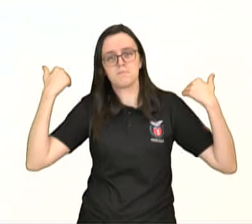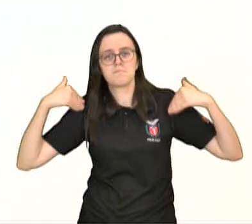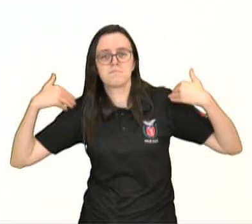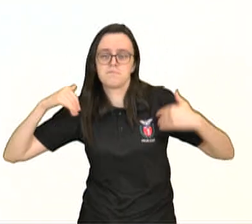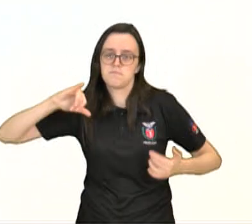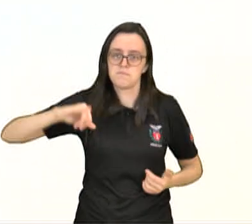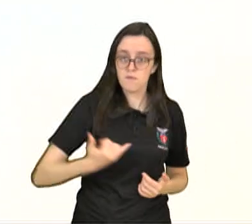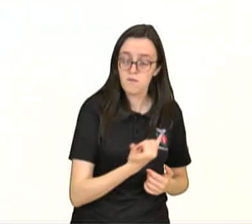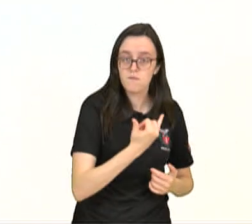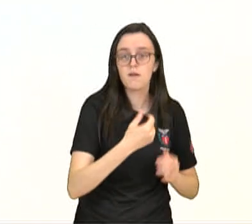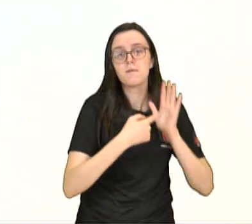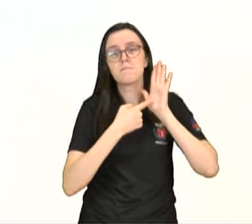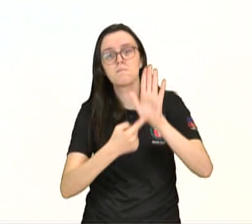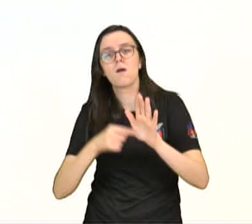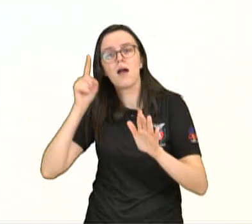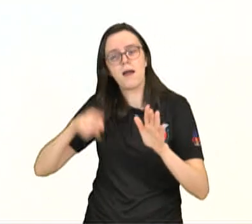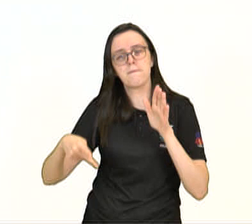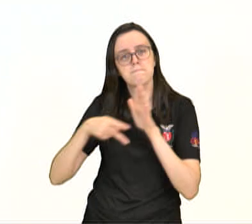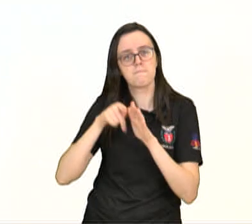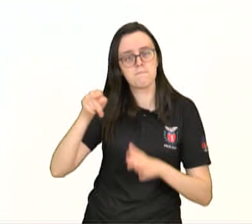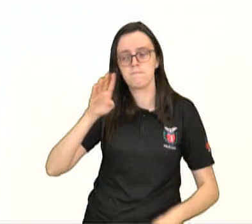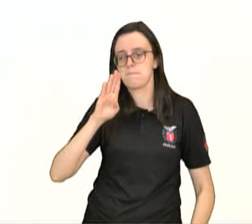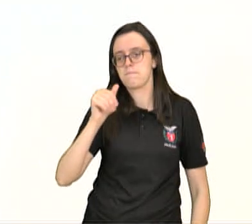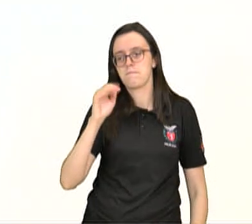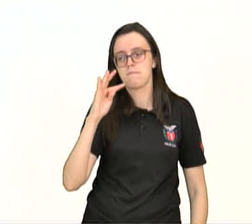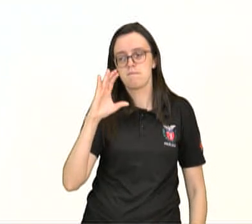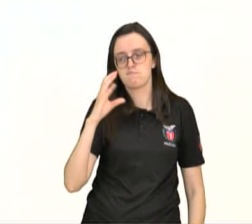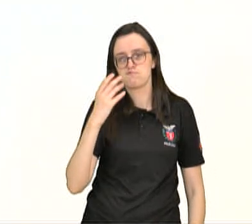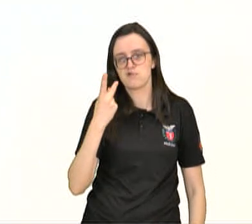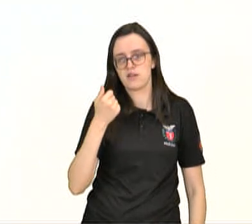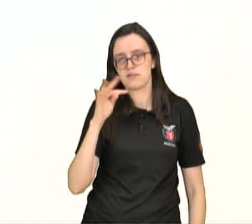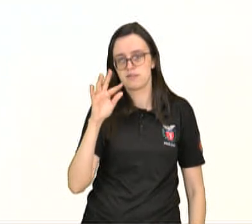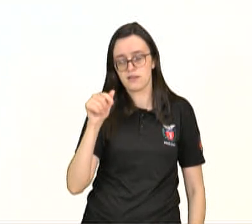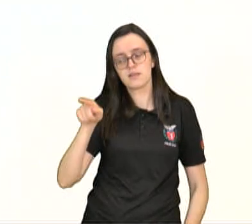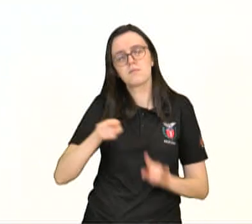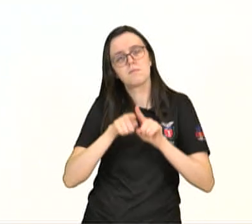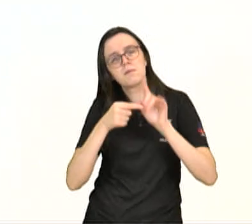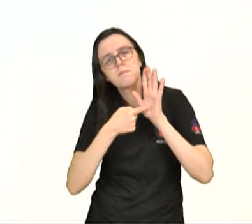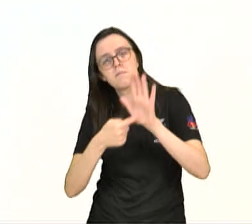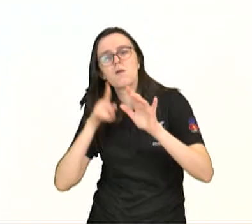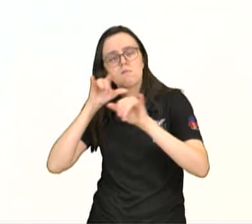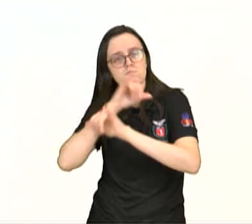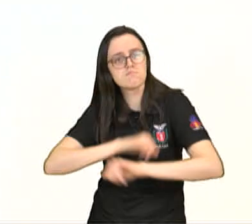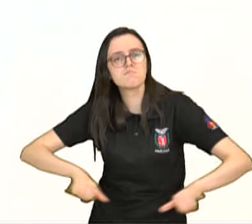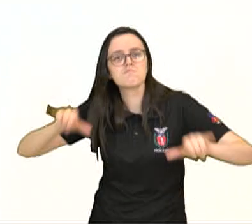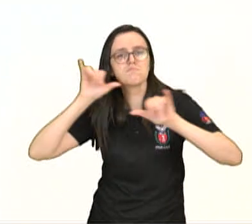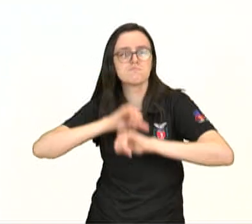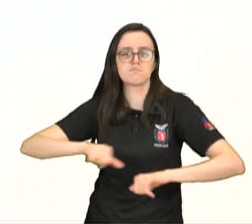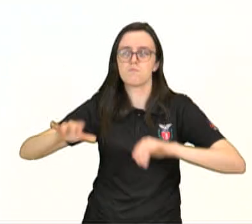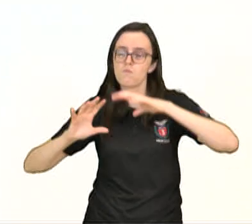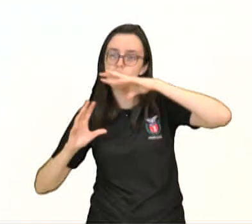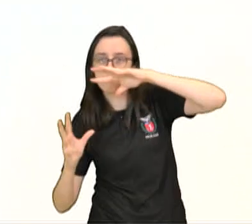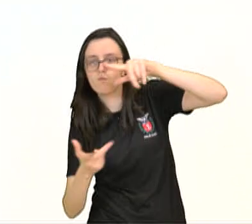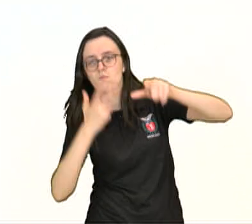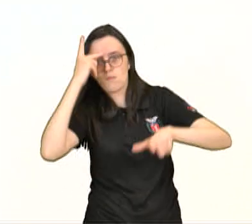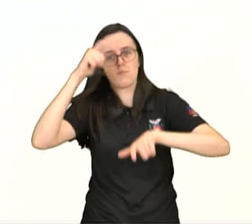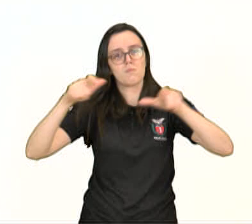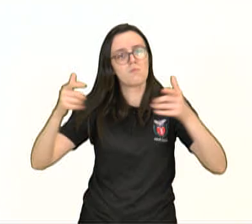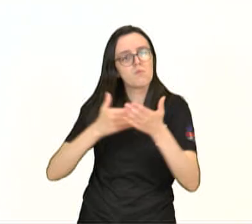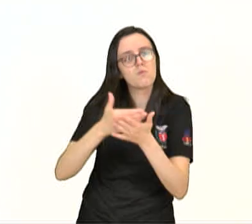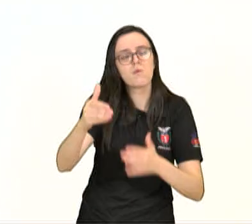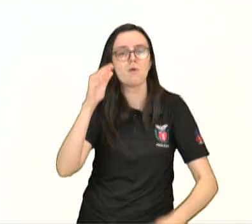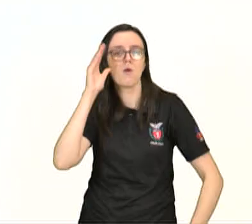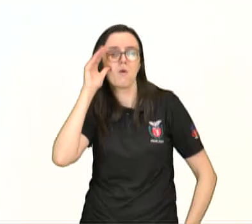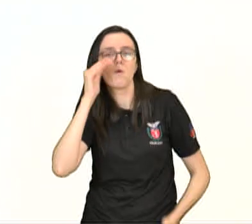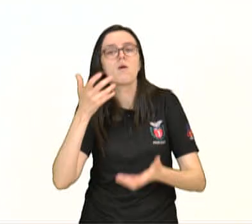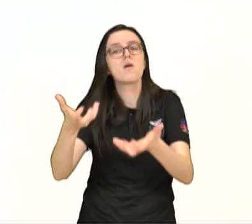pegavam esses elementos da bachata, se apropriaram dessa questão que tiveram de uma divulgação mundial, das pessoas começarem a ficar